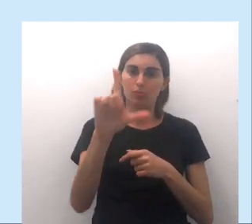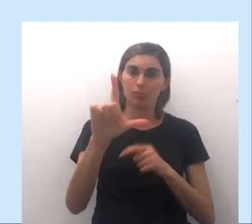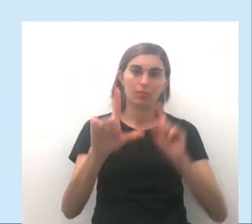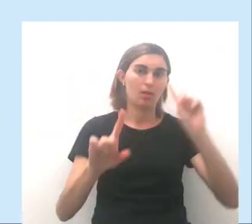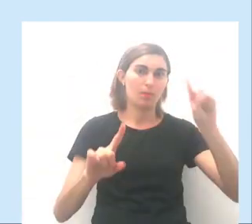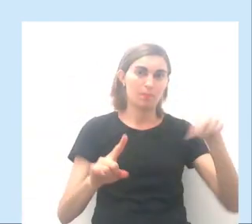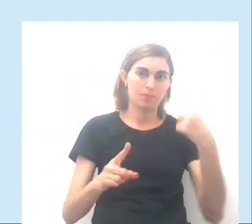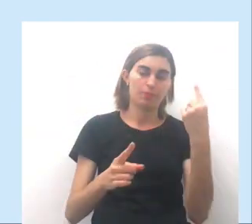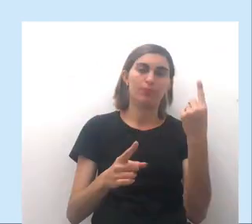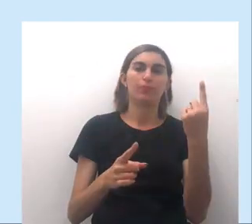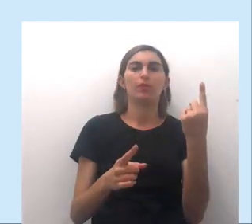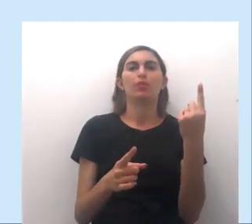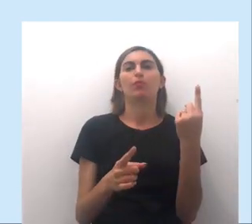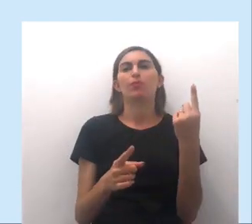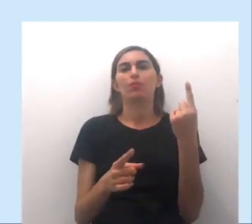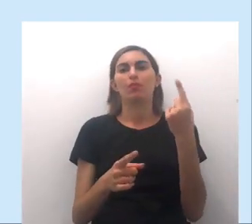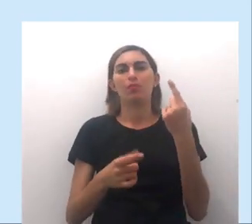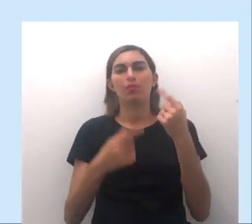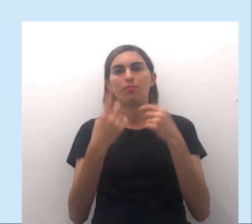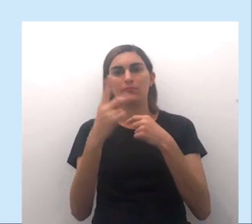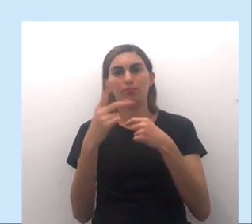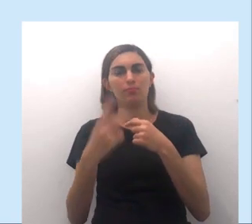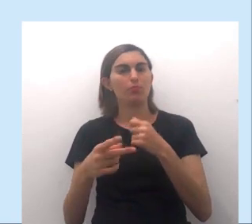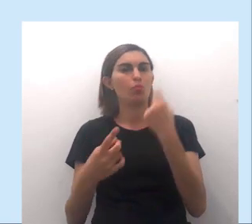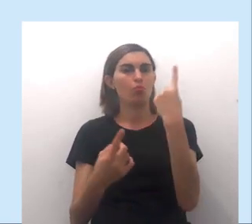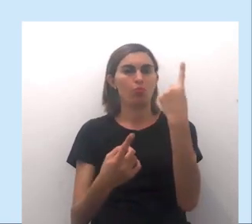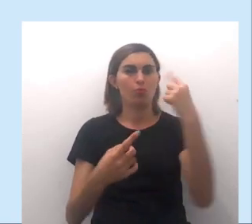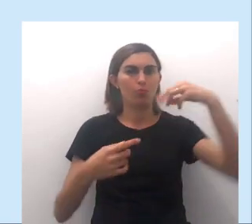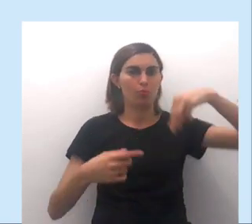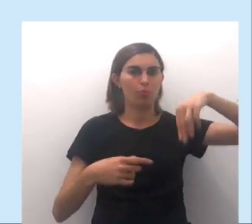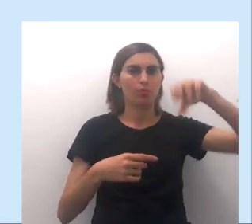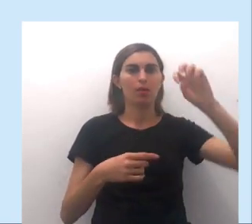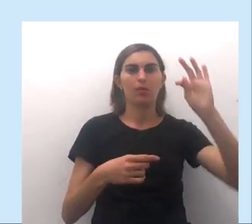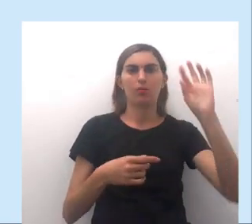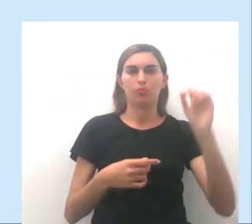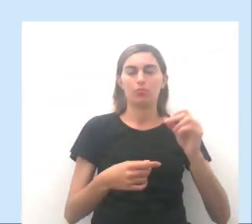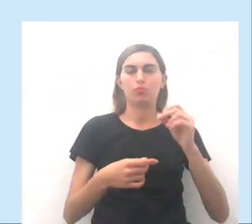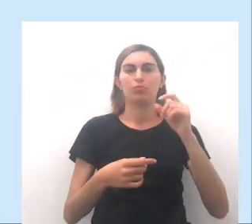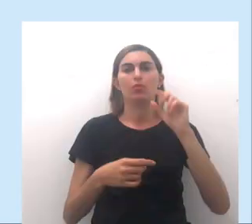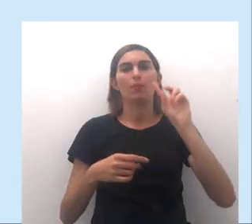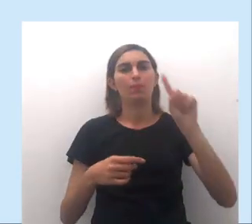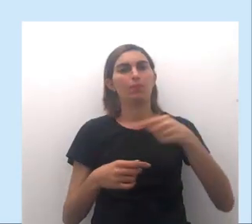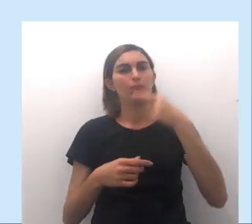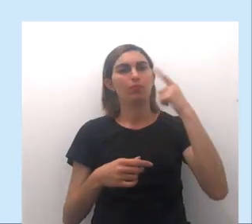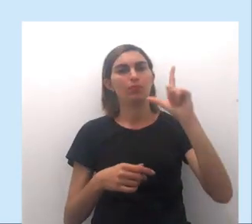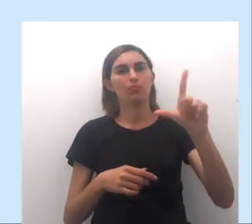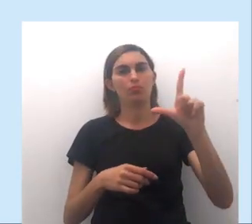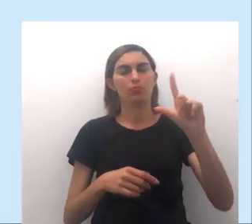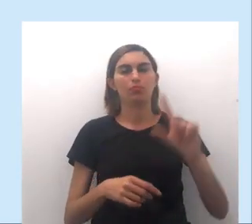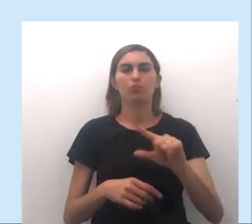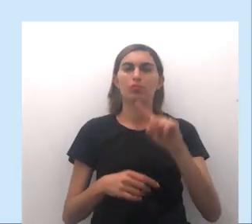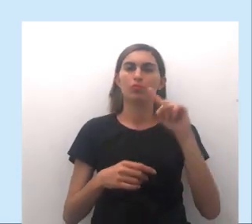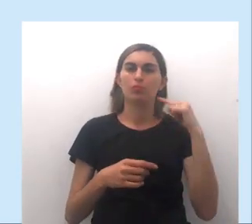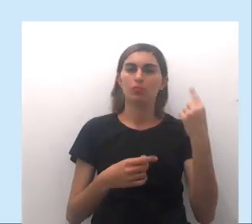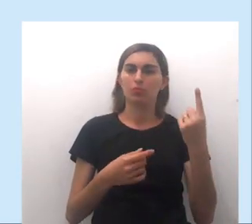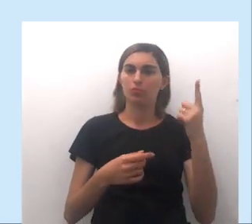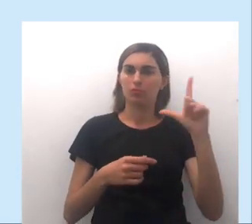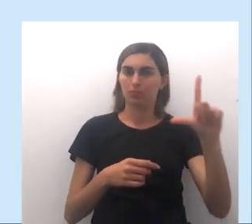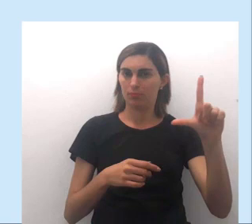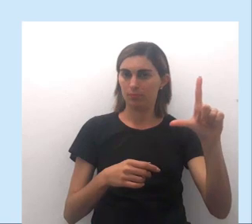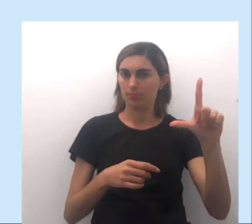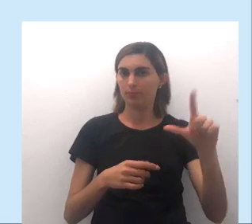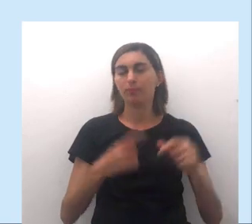litro. 1.000, nesse caso, 1 metro cúbico é 1.000 litros. Então, 1 decímetro